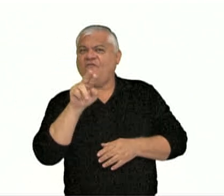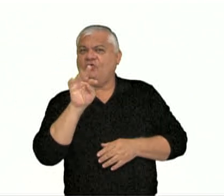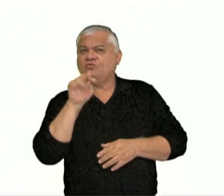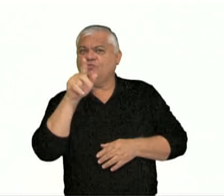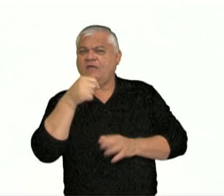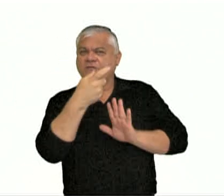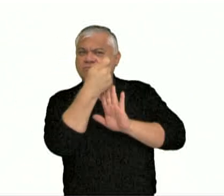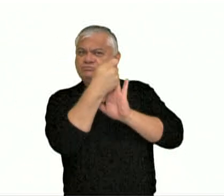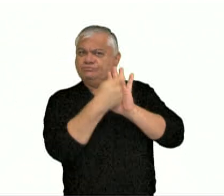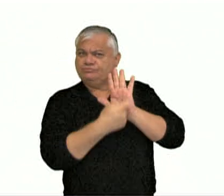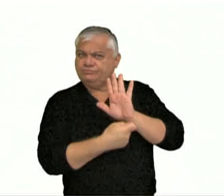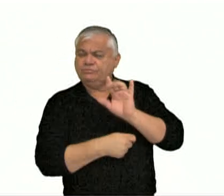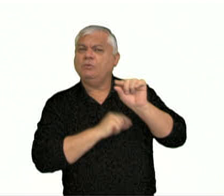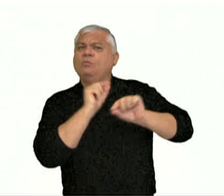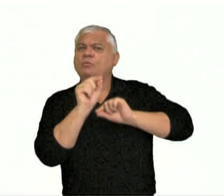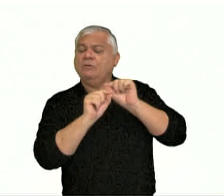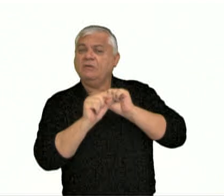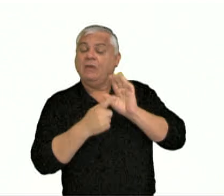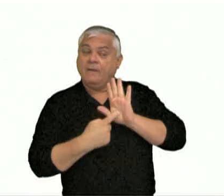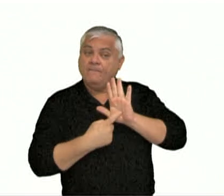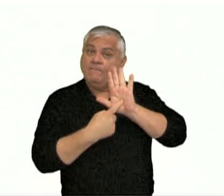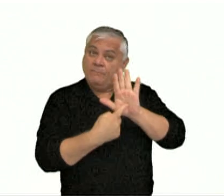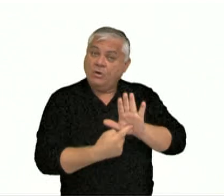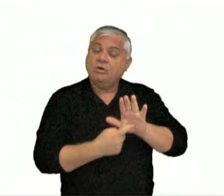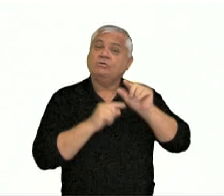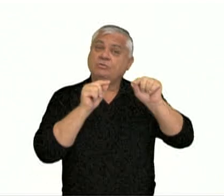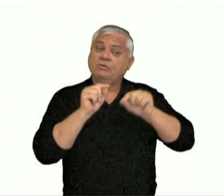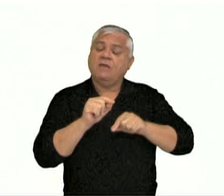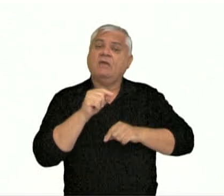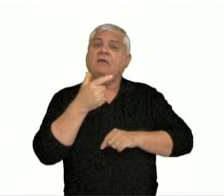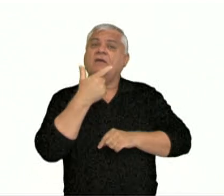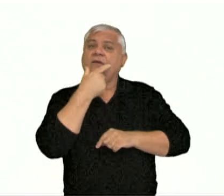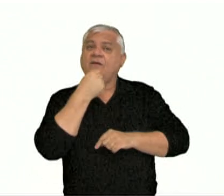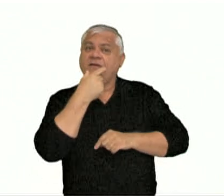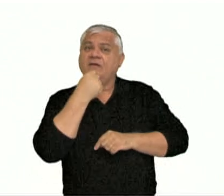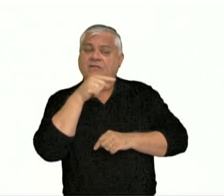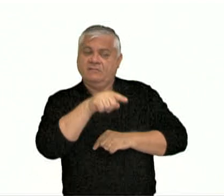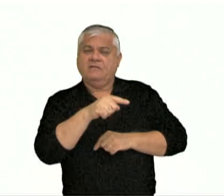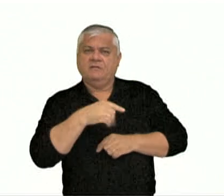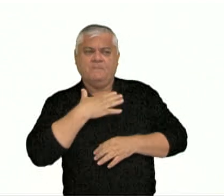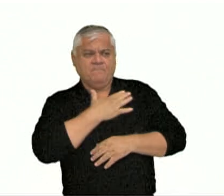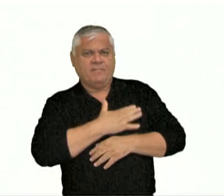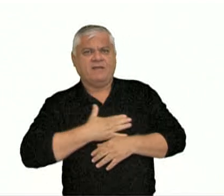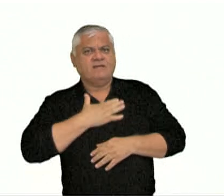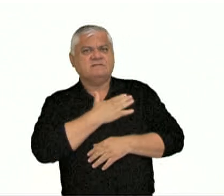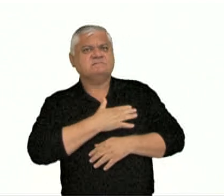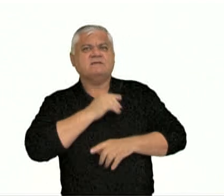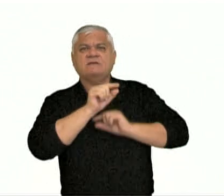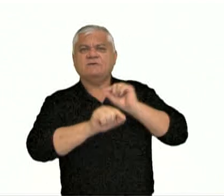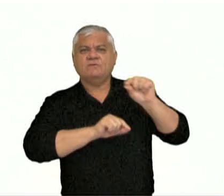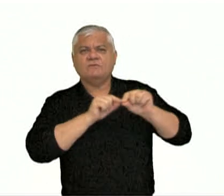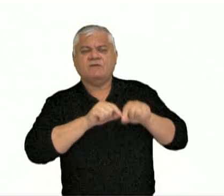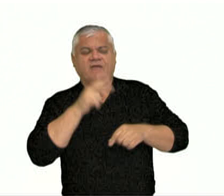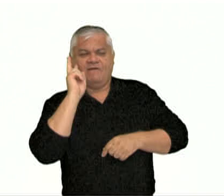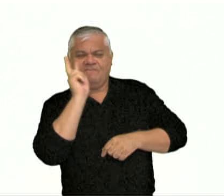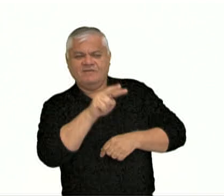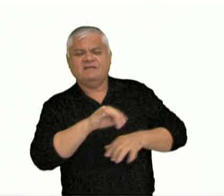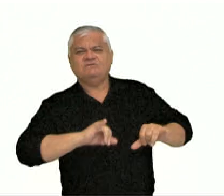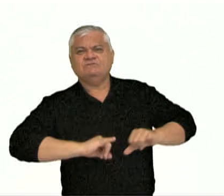Então, evidenciando dessa forma o prazer da personagem em relação a quê? Ao sofrimento